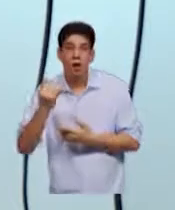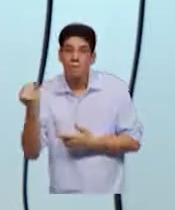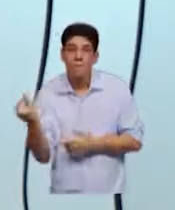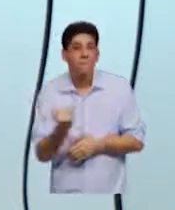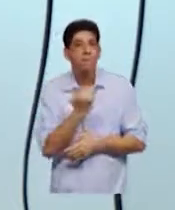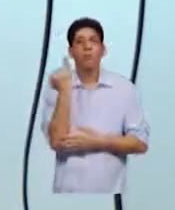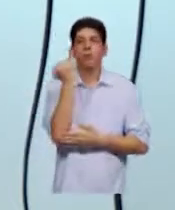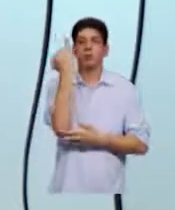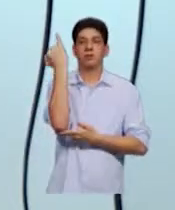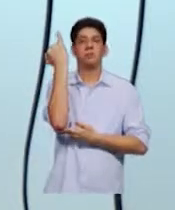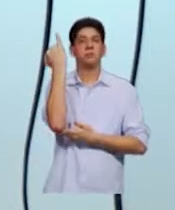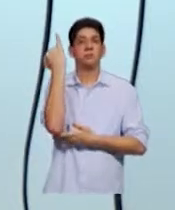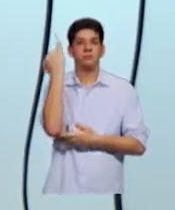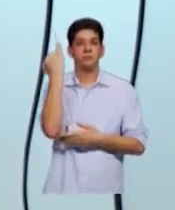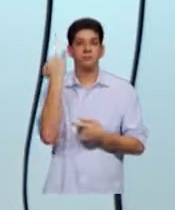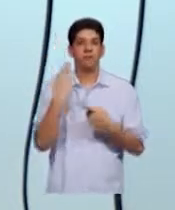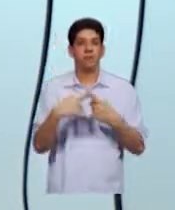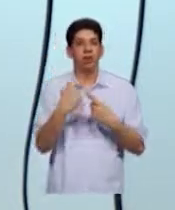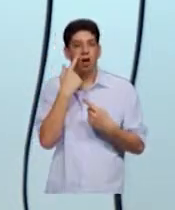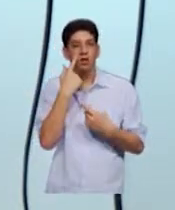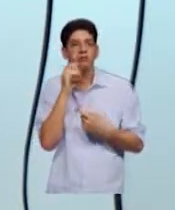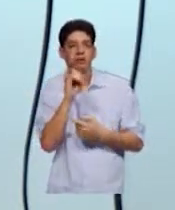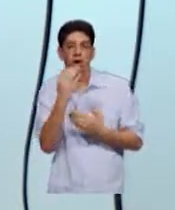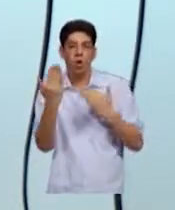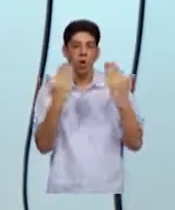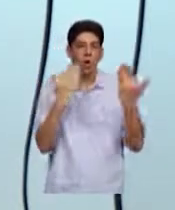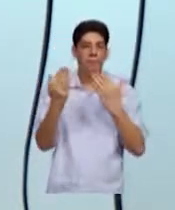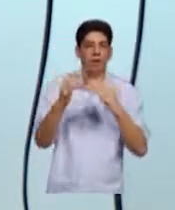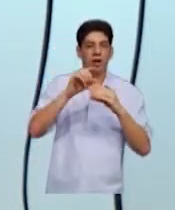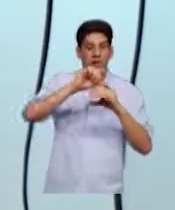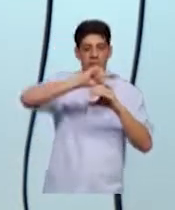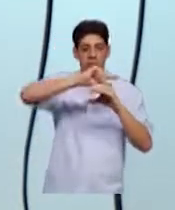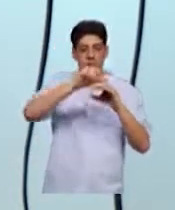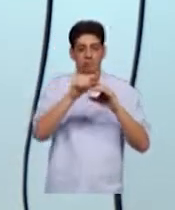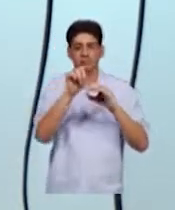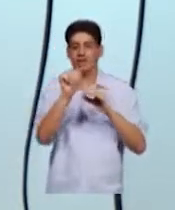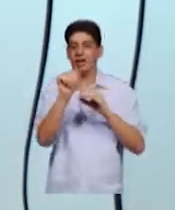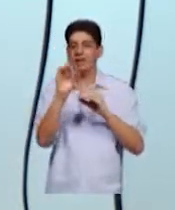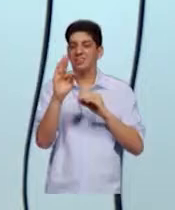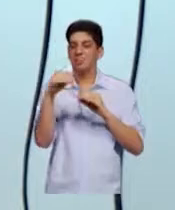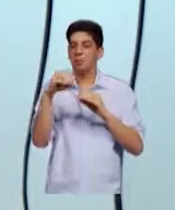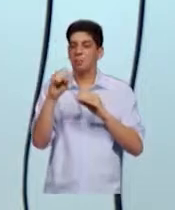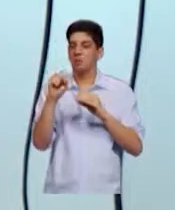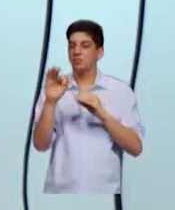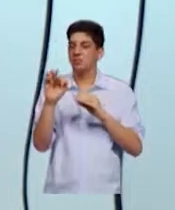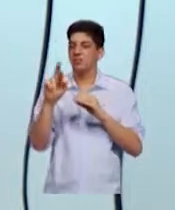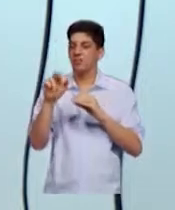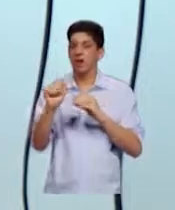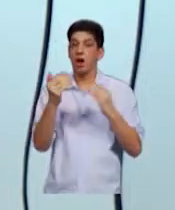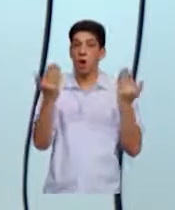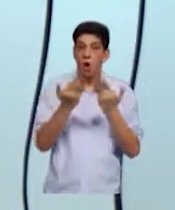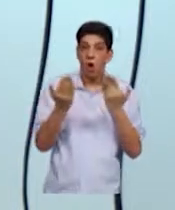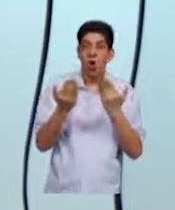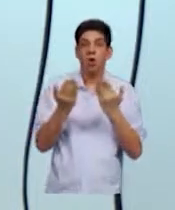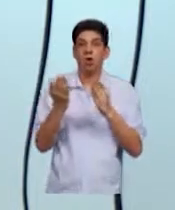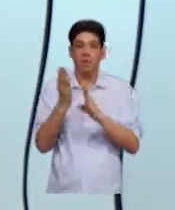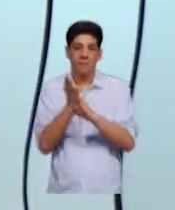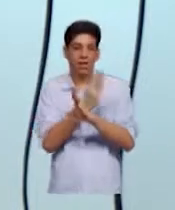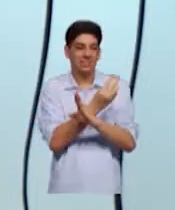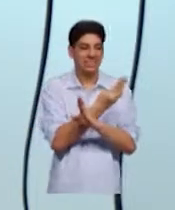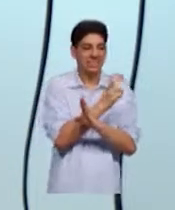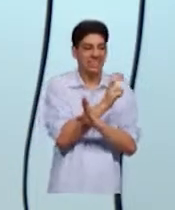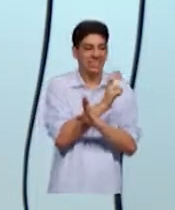demais, porque se a gente for comparar hoje a atmosfera terrestre com há 25 e 30 anos atrás, a gente vai ver que